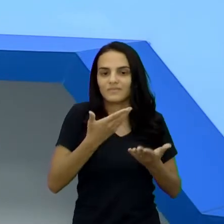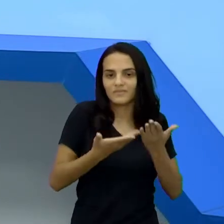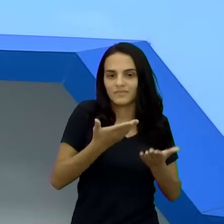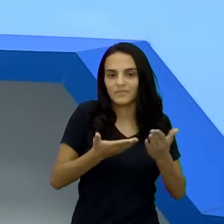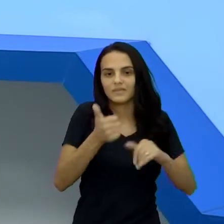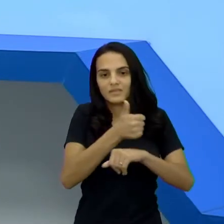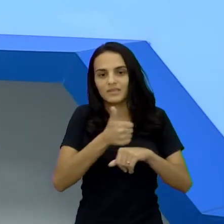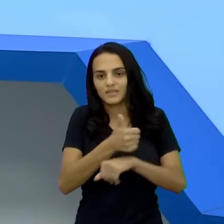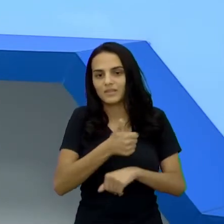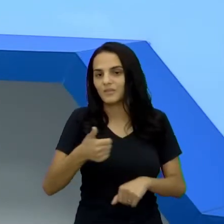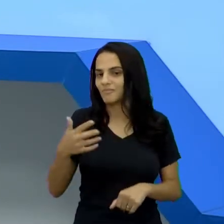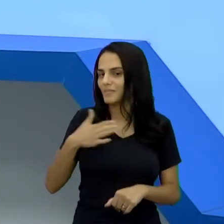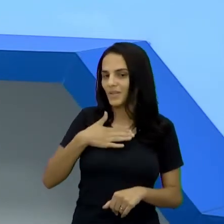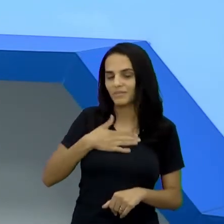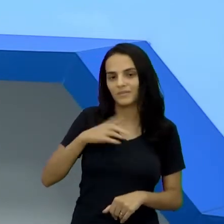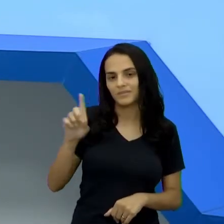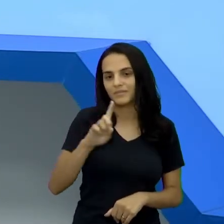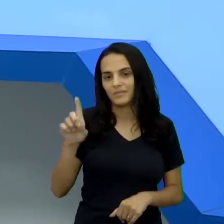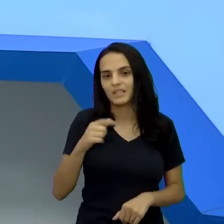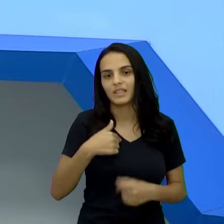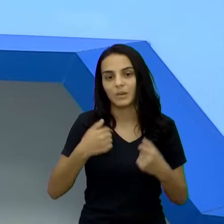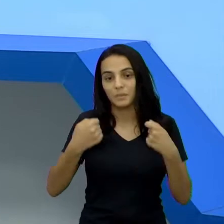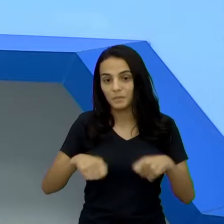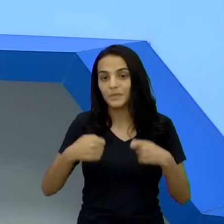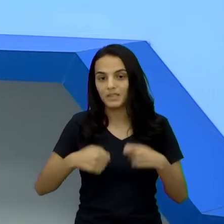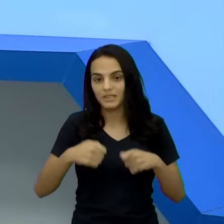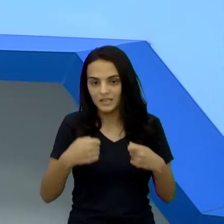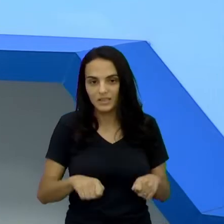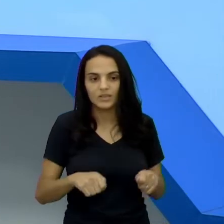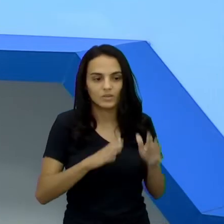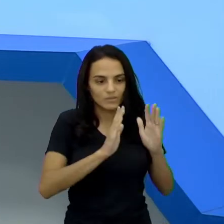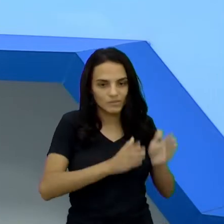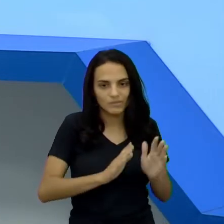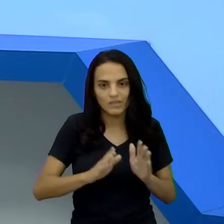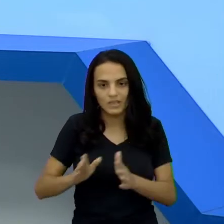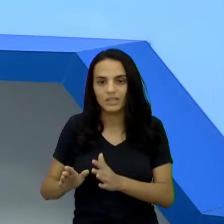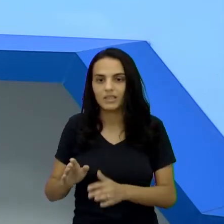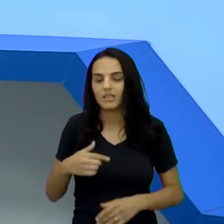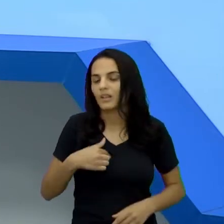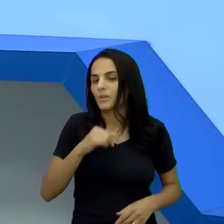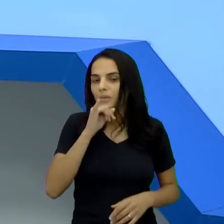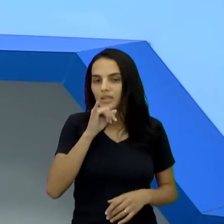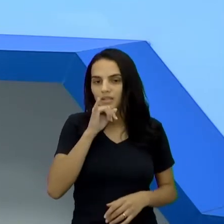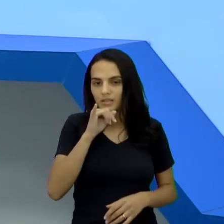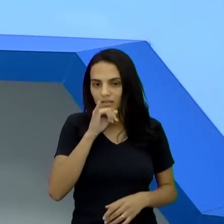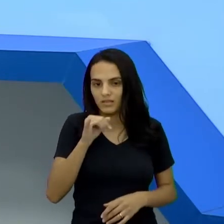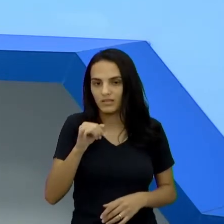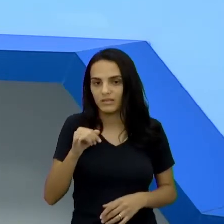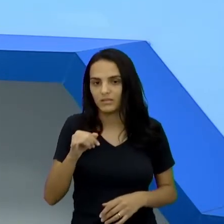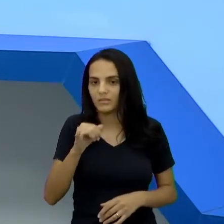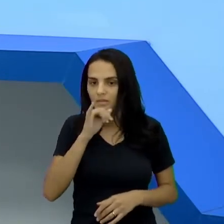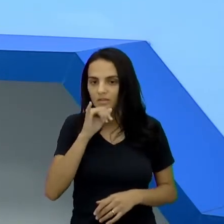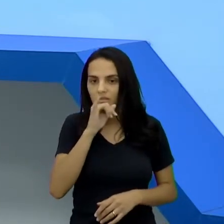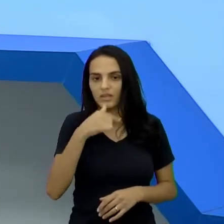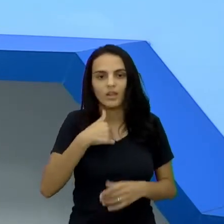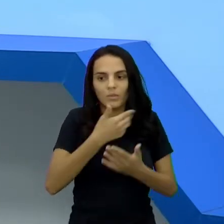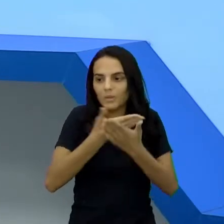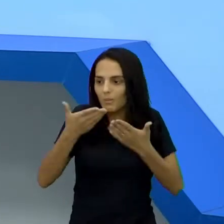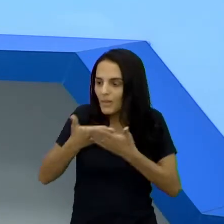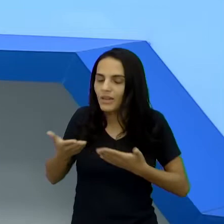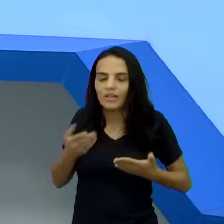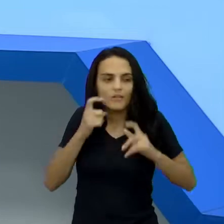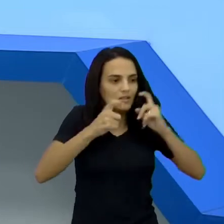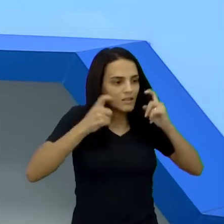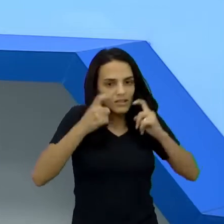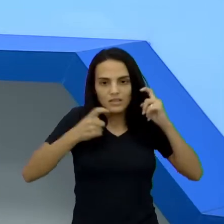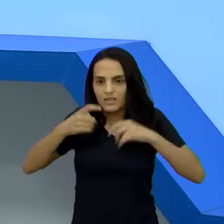carreira. Pra mim não funciona. Eu preciso dessa estabilidade, senão, tipo, eu me perco, eu